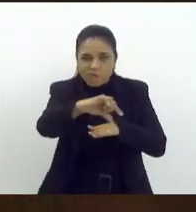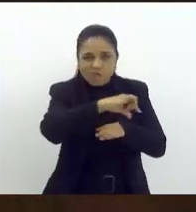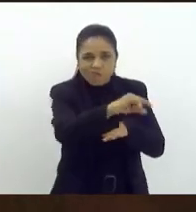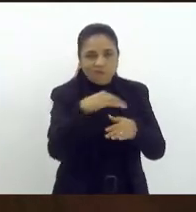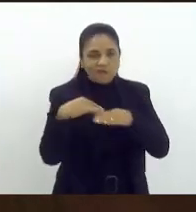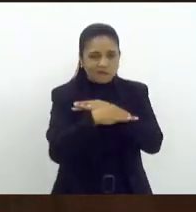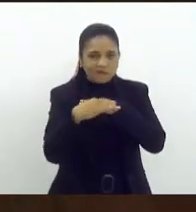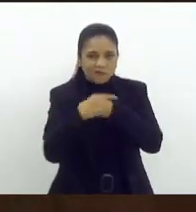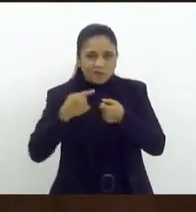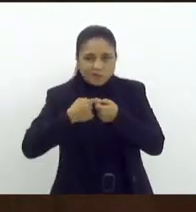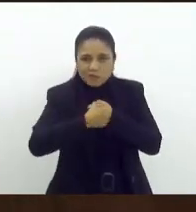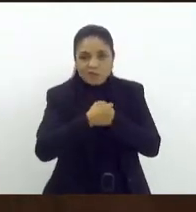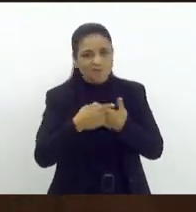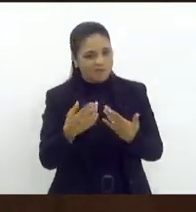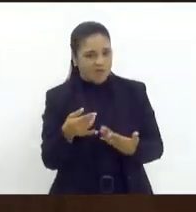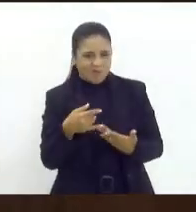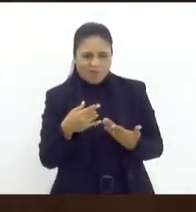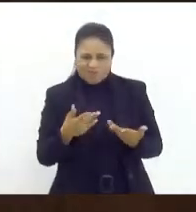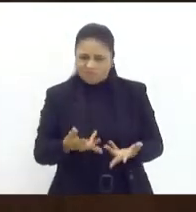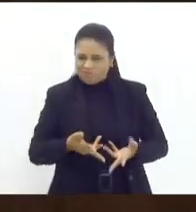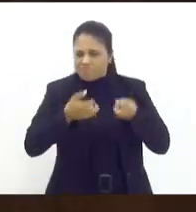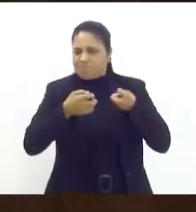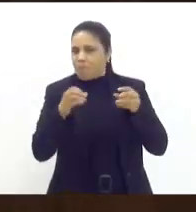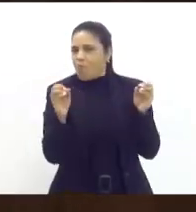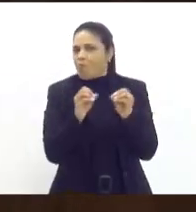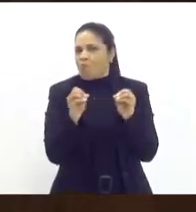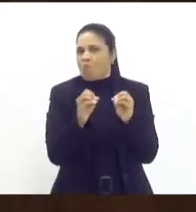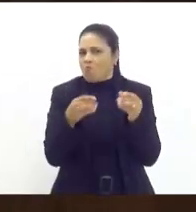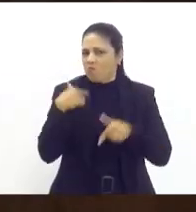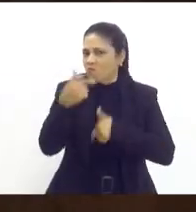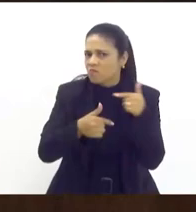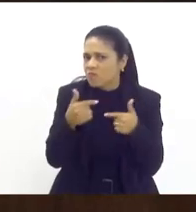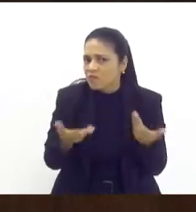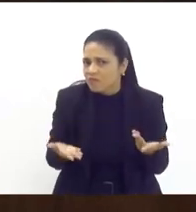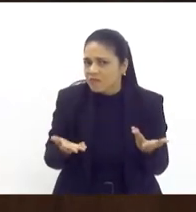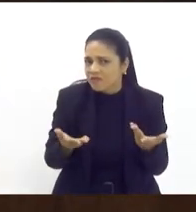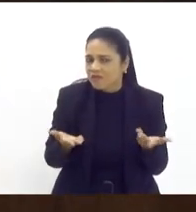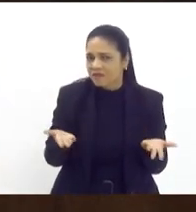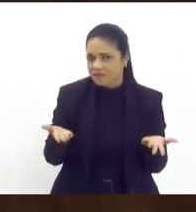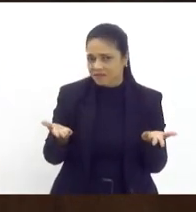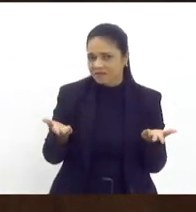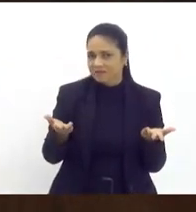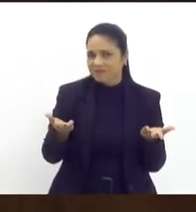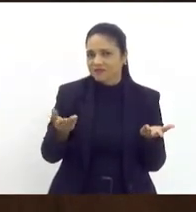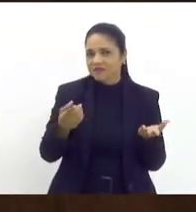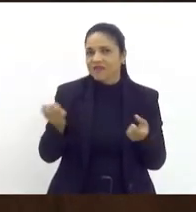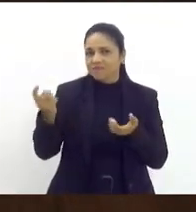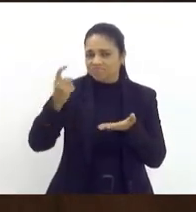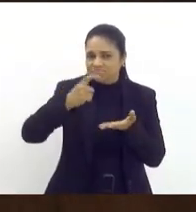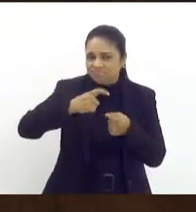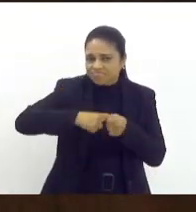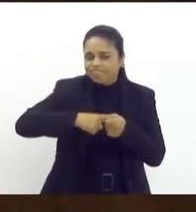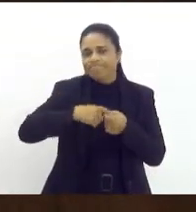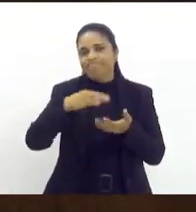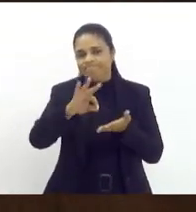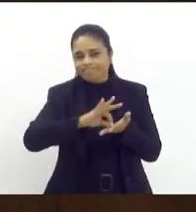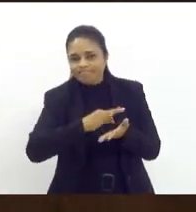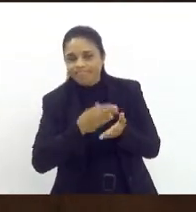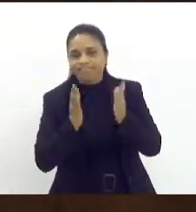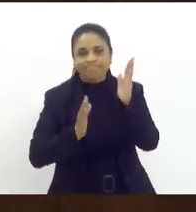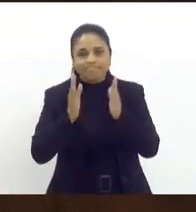nas cidades que hoje né a água do rio vem que dominou essa concessão e vem trazer também mais um desse serviço para